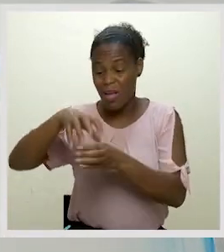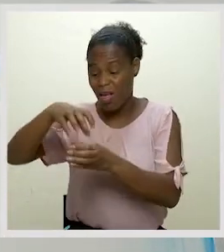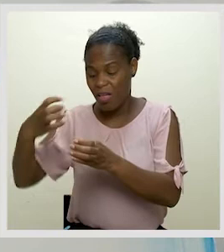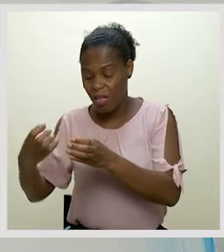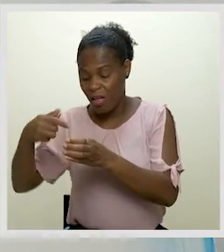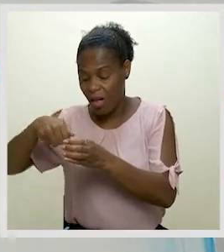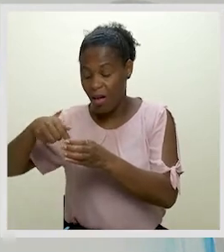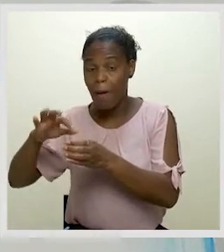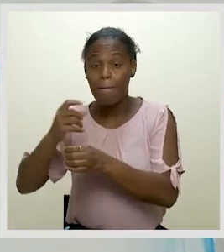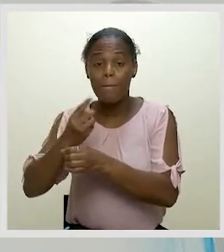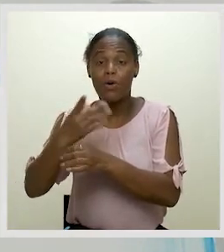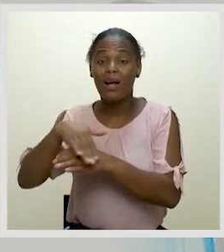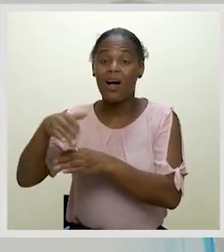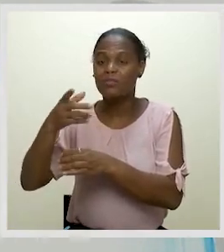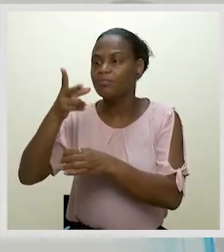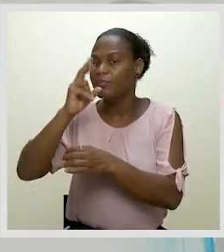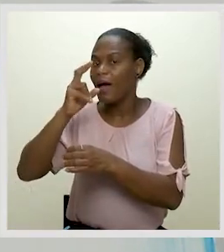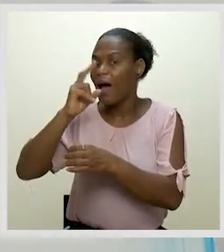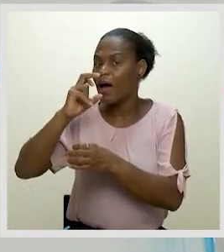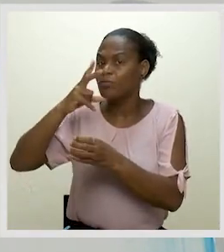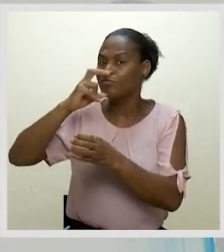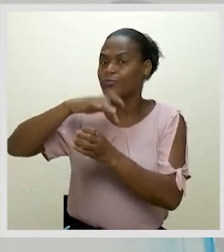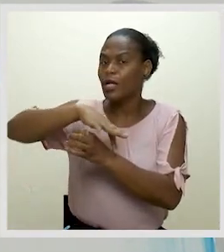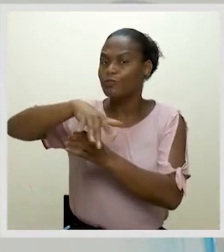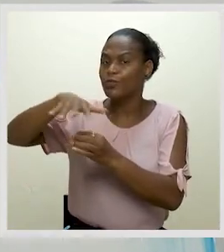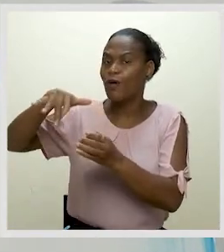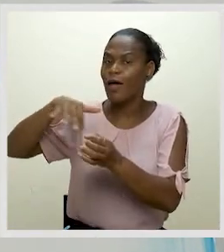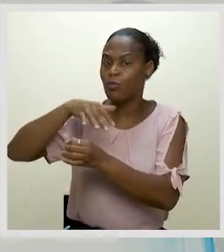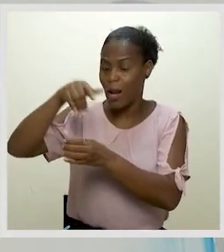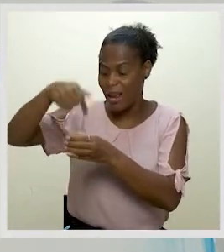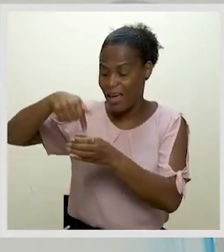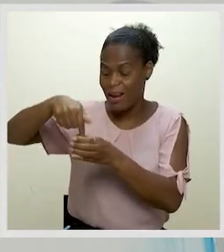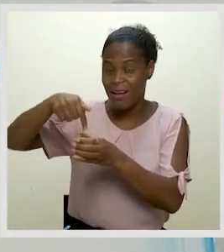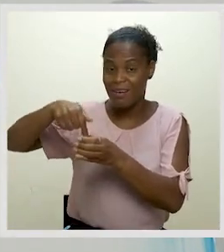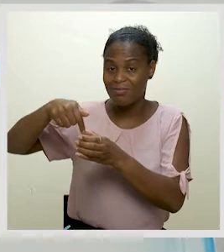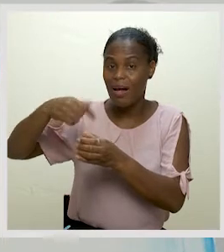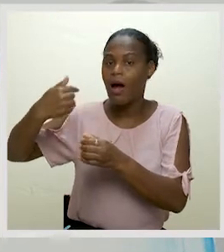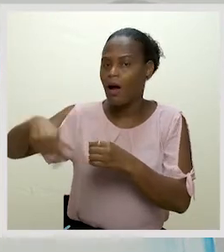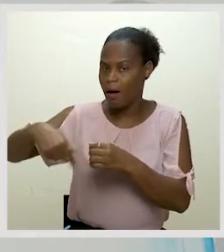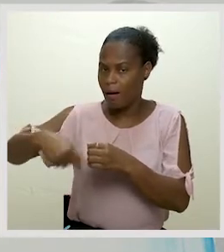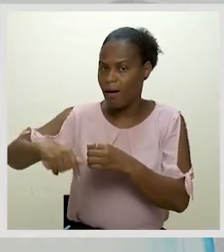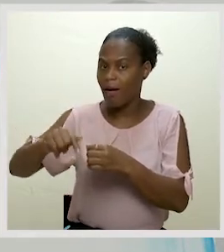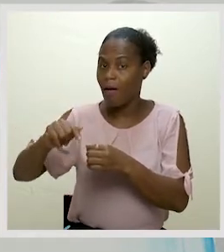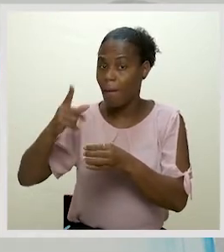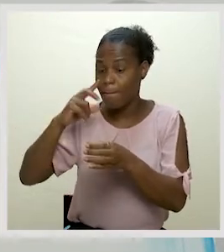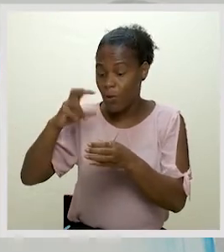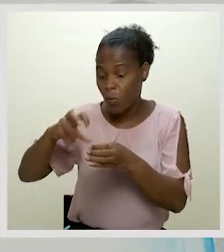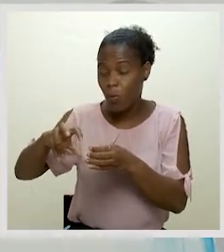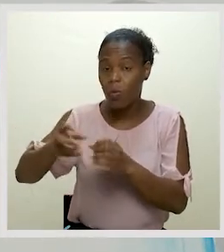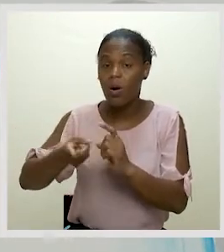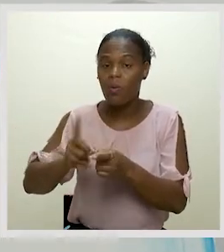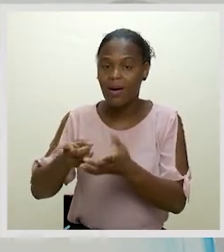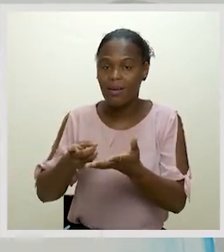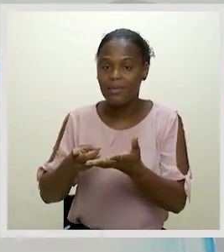aberta, devido à interação com o ar atmosférico, fez com que haja uma procura